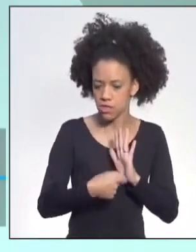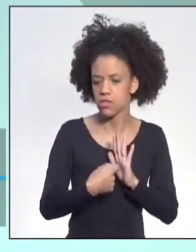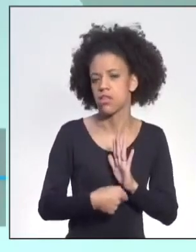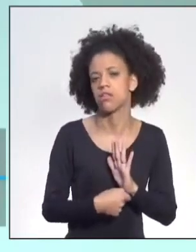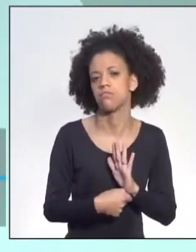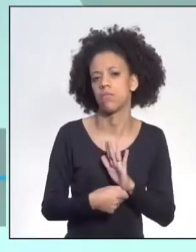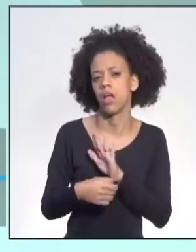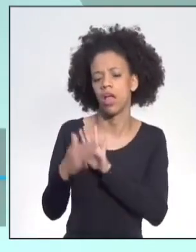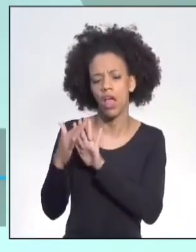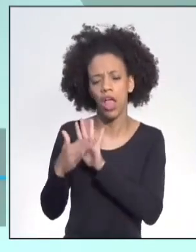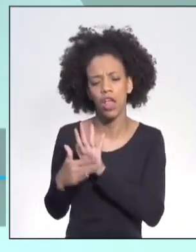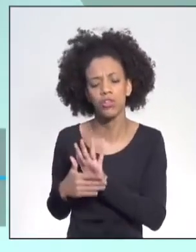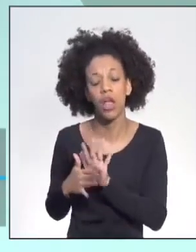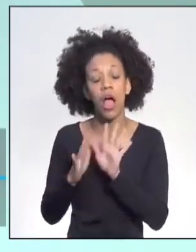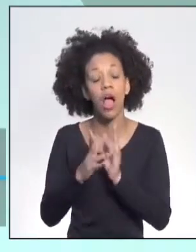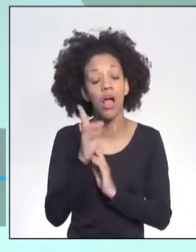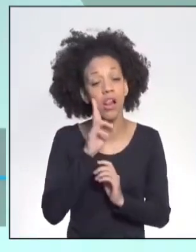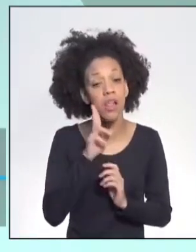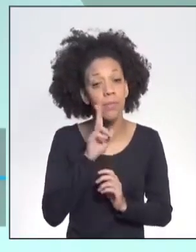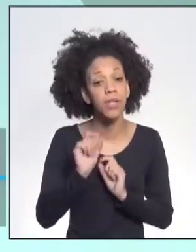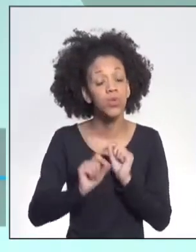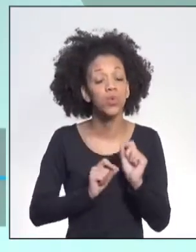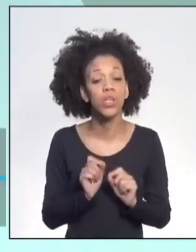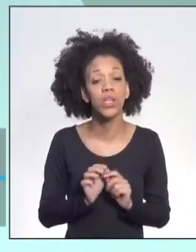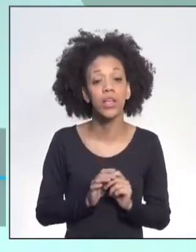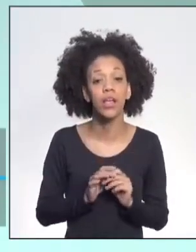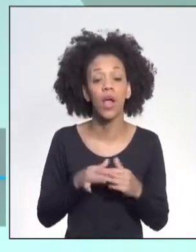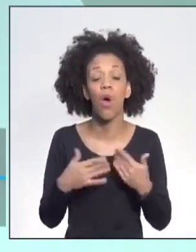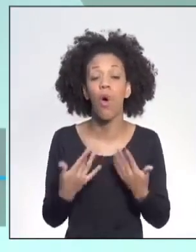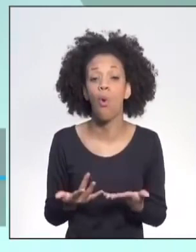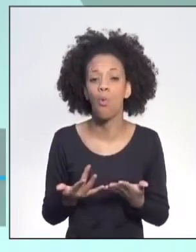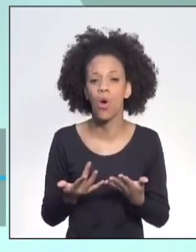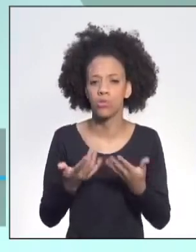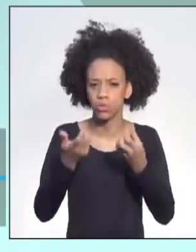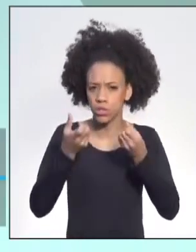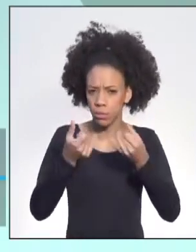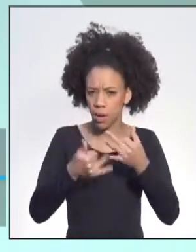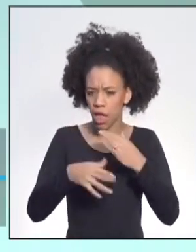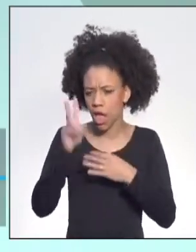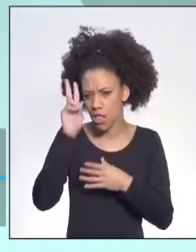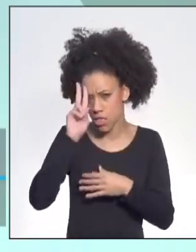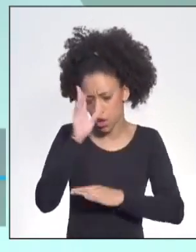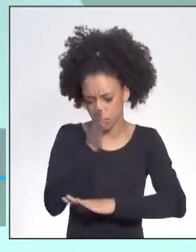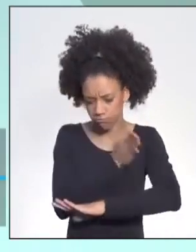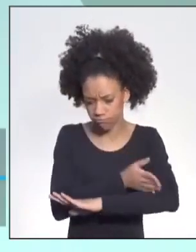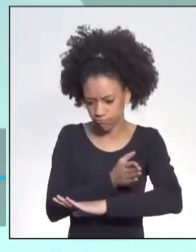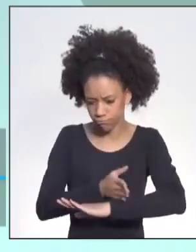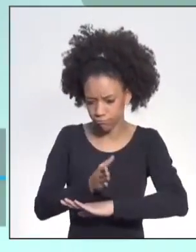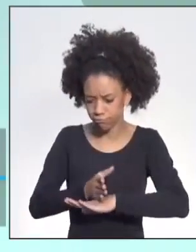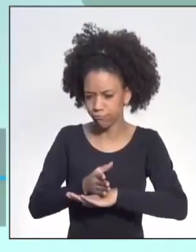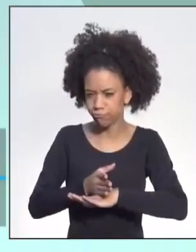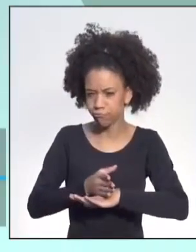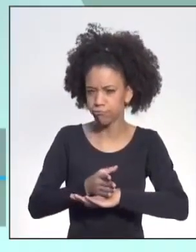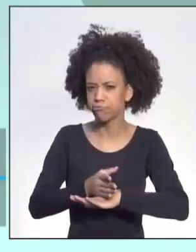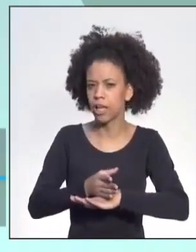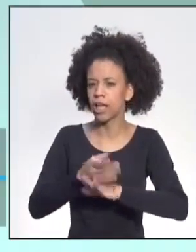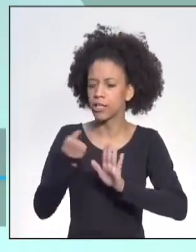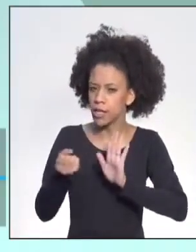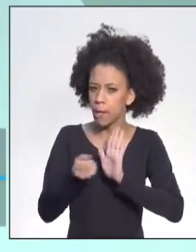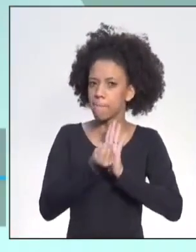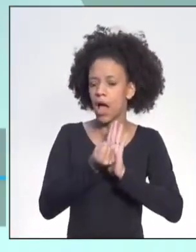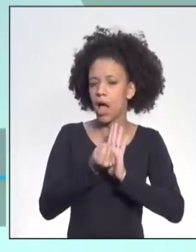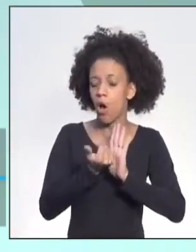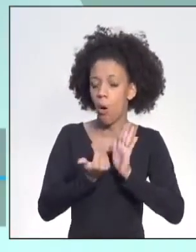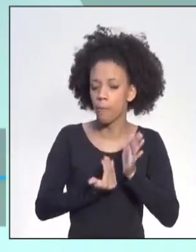sociedades antigas. Lembrando que a forma como nós periodizamos, os períodos históricos, eles marcam a escrita como o início aí da história.